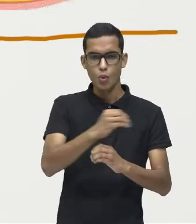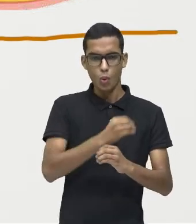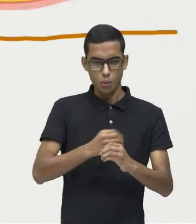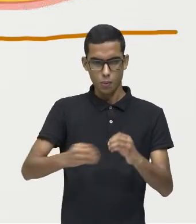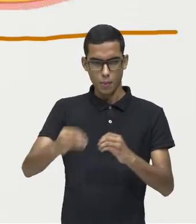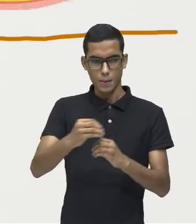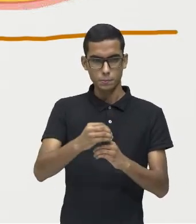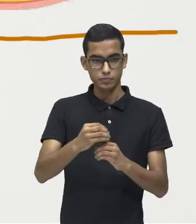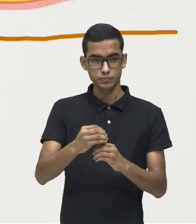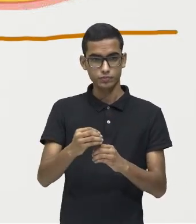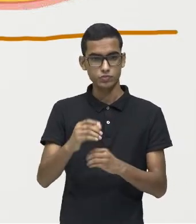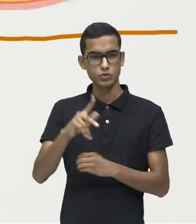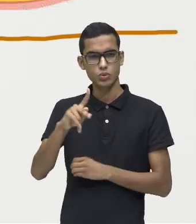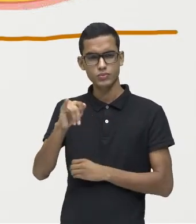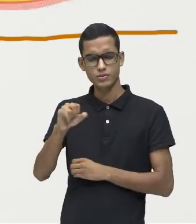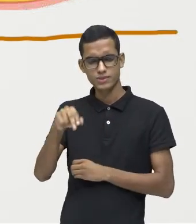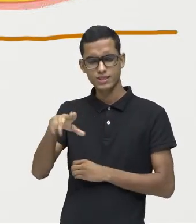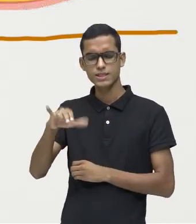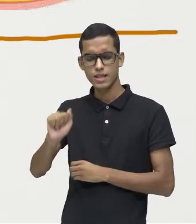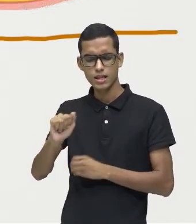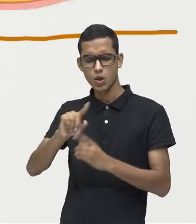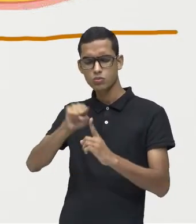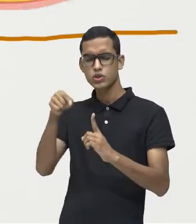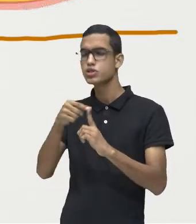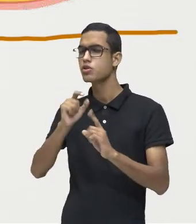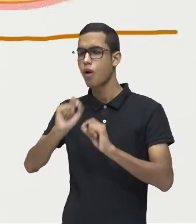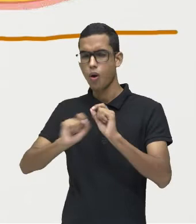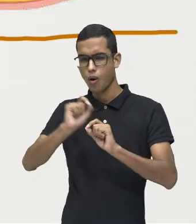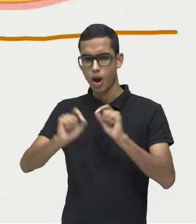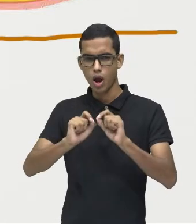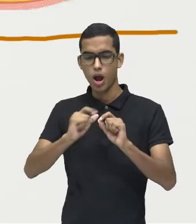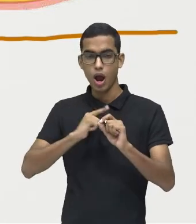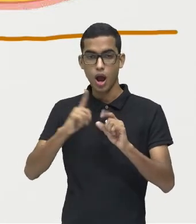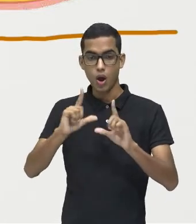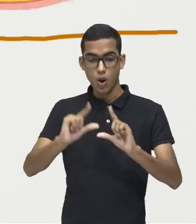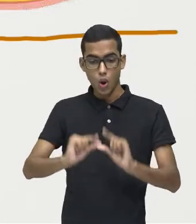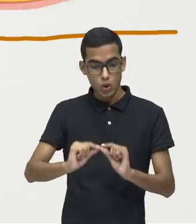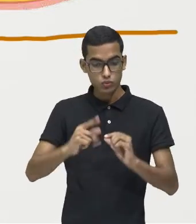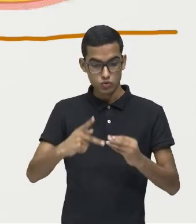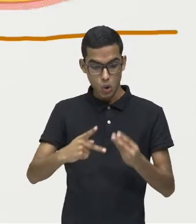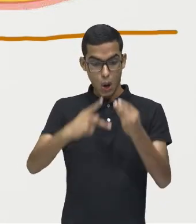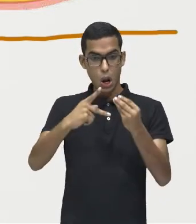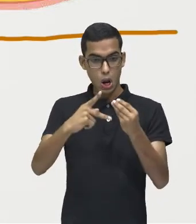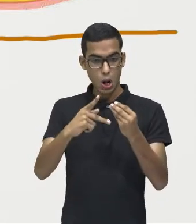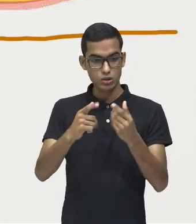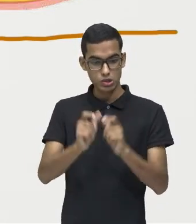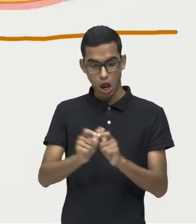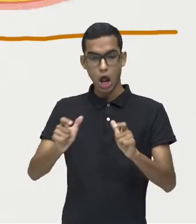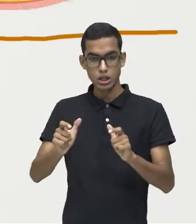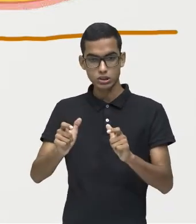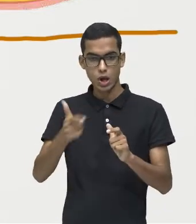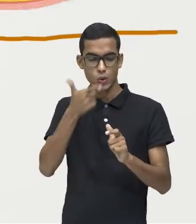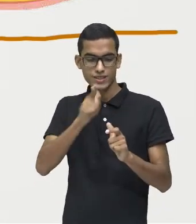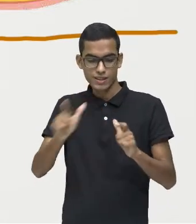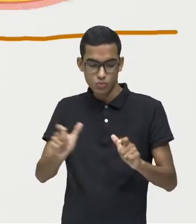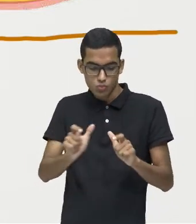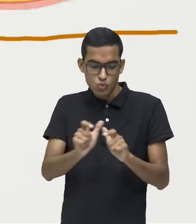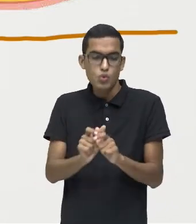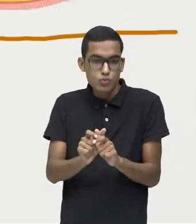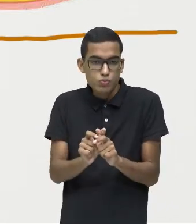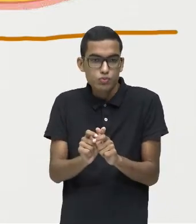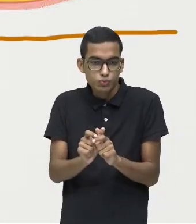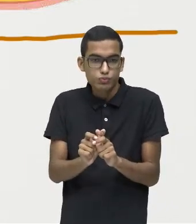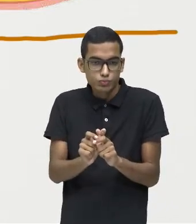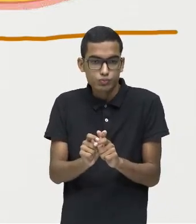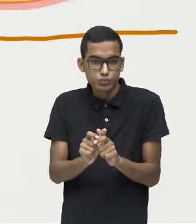pepsina, né, quebrar ali a proteína, é justamente diminuir o tamanho dos nutrientes, né? Então ele vai aqui, ó, diminuir o